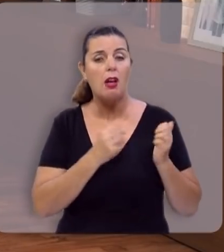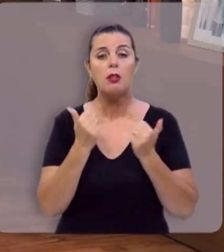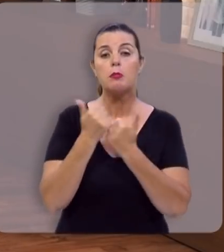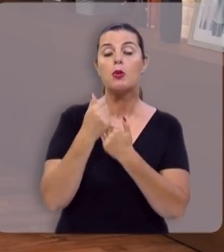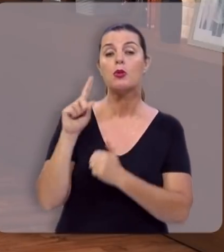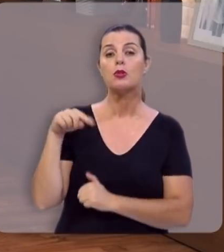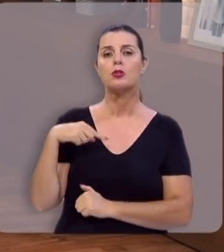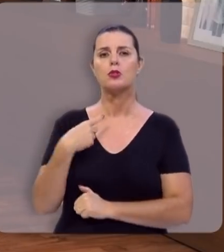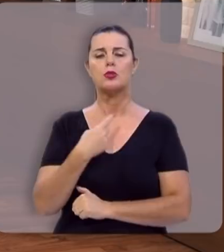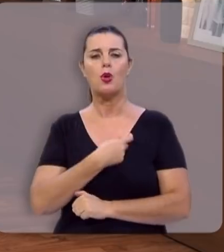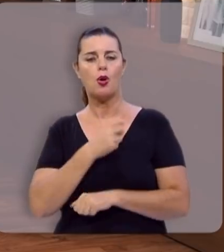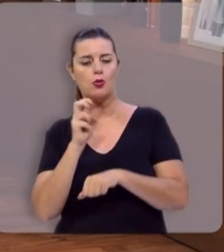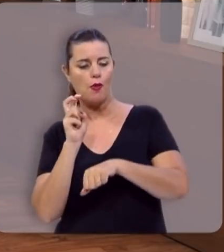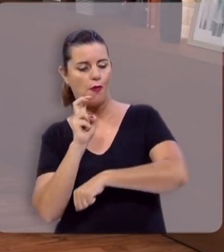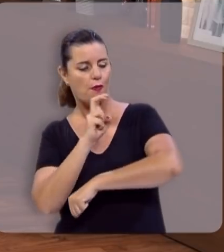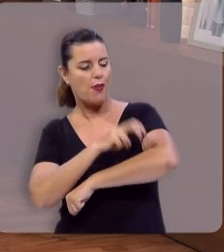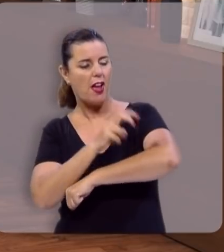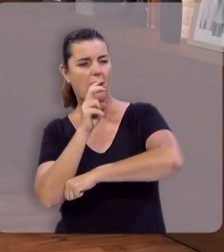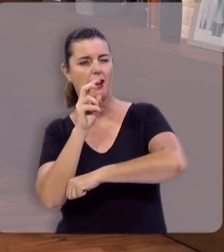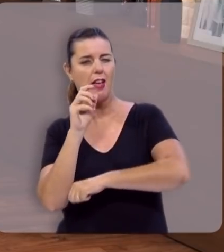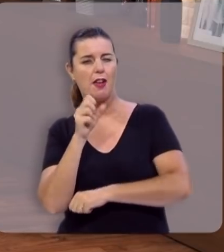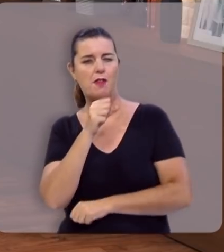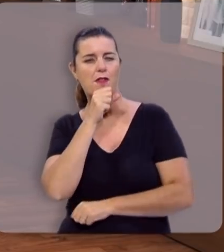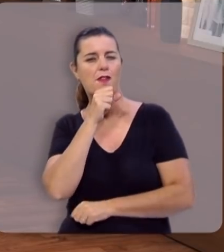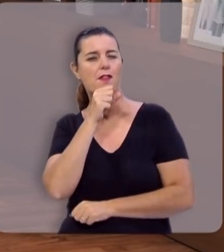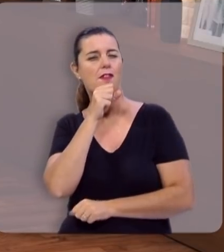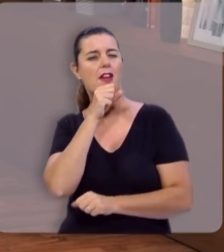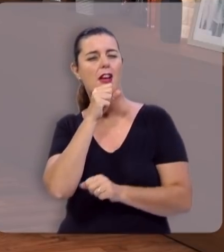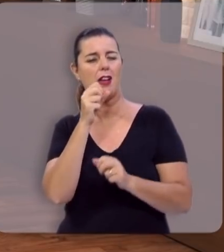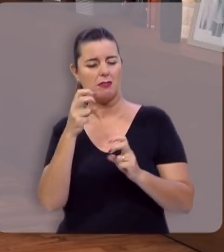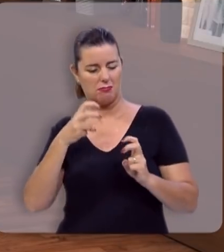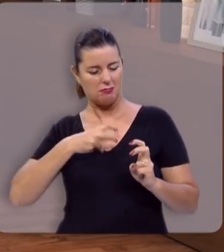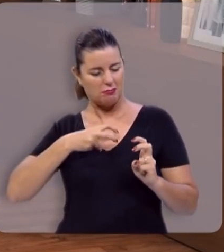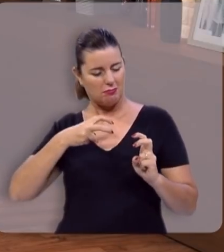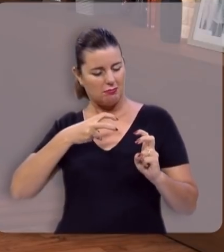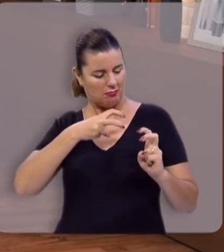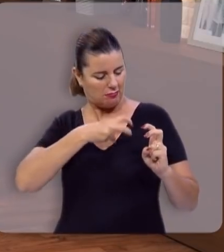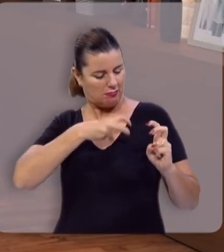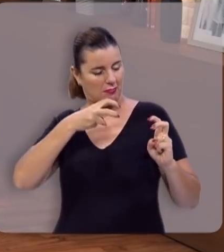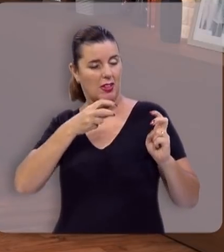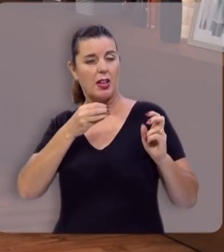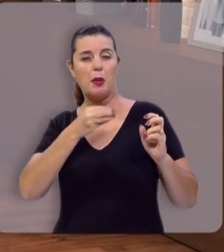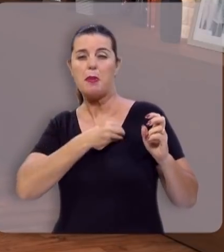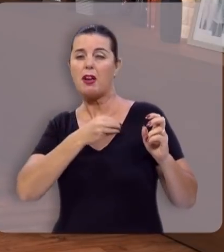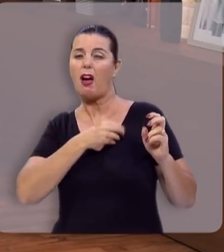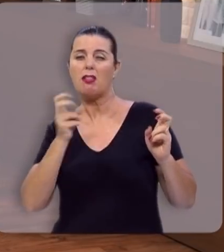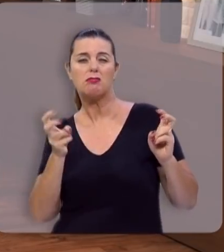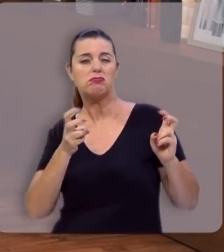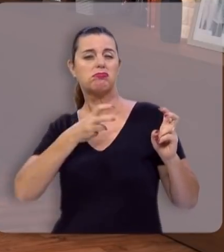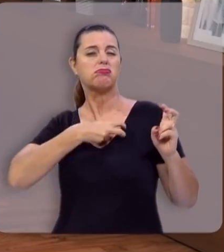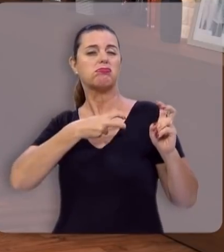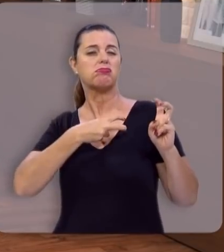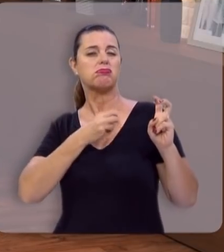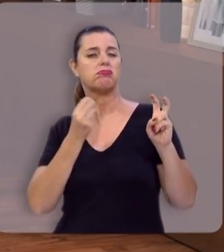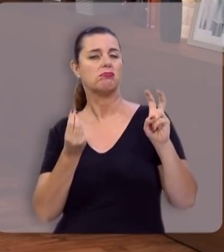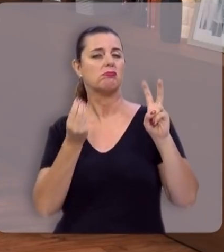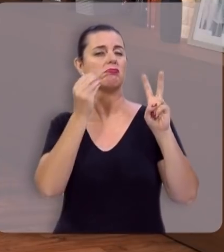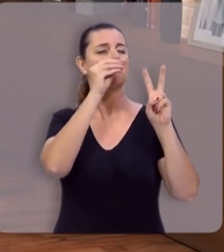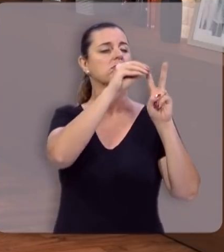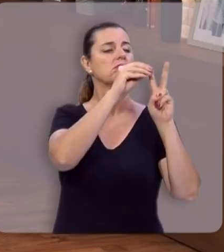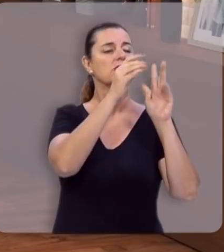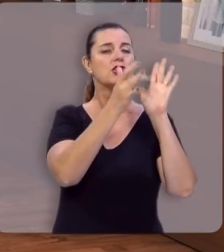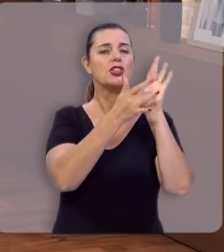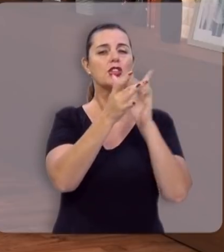O veneno da antiga serpente inoculado em nós, este veneno mortífero que é o pecado, foi lançado sobre Jesus.